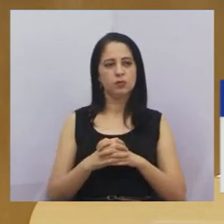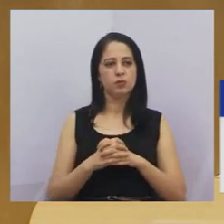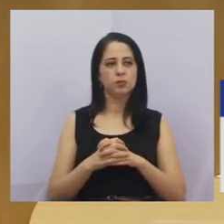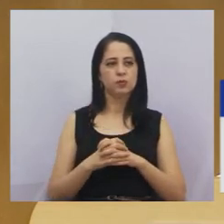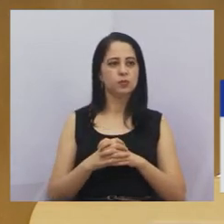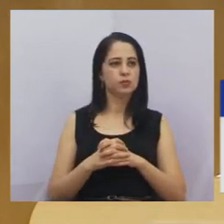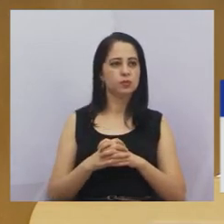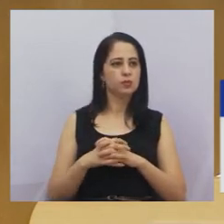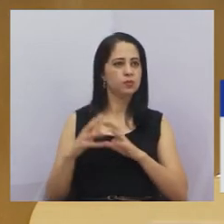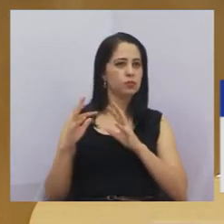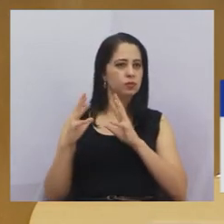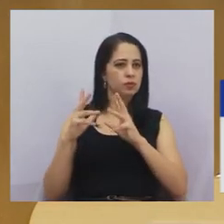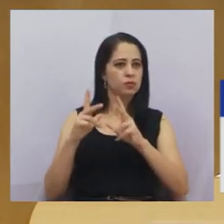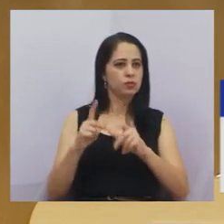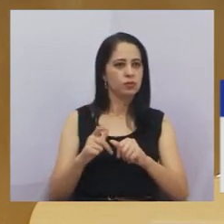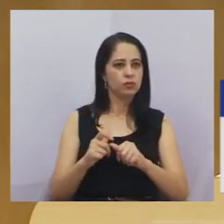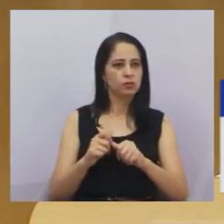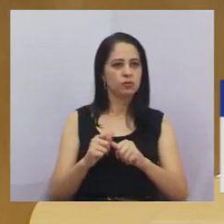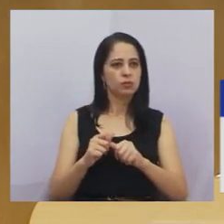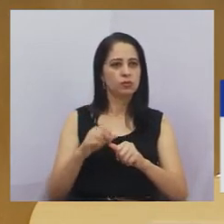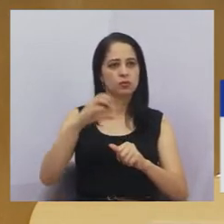e o total de vencimento será de